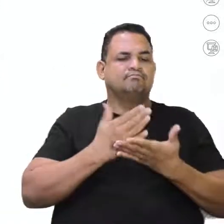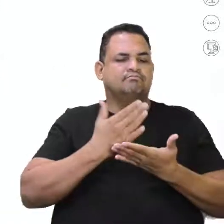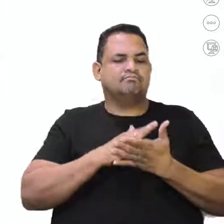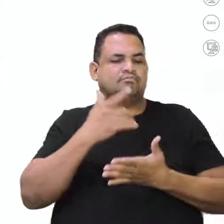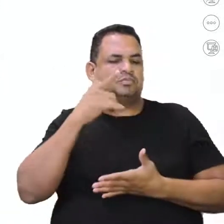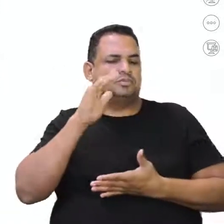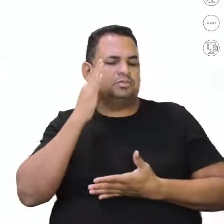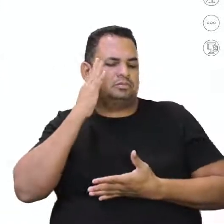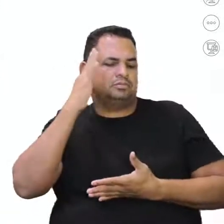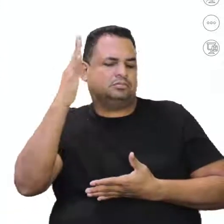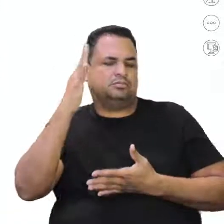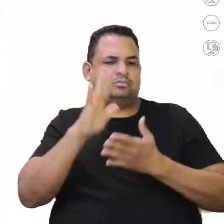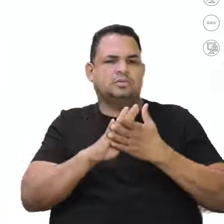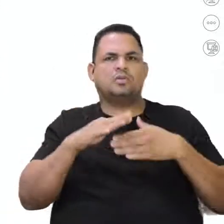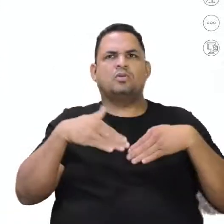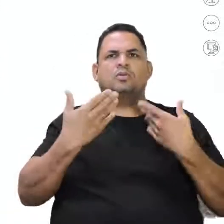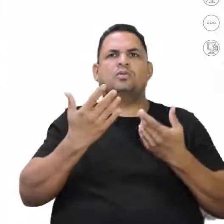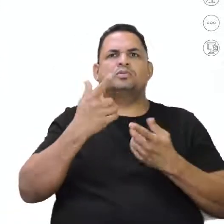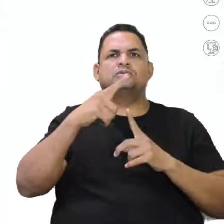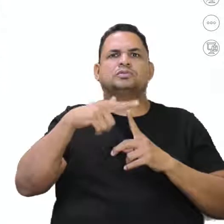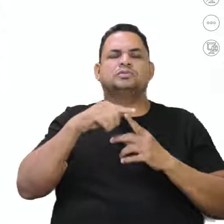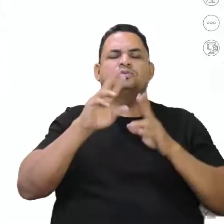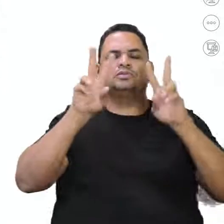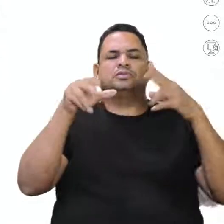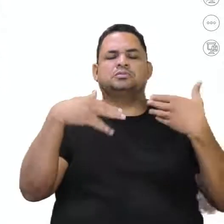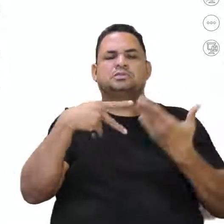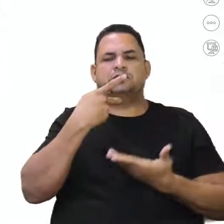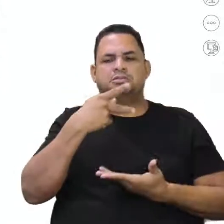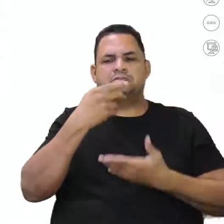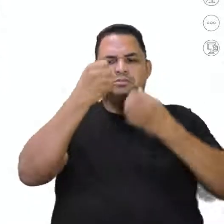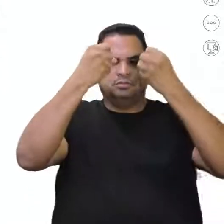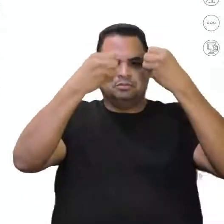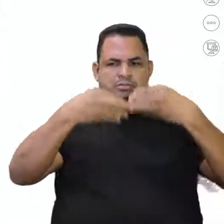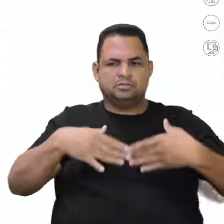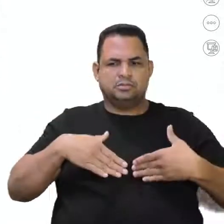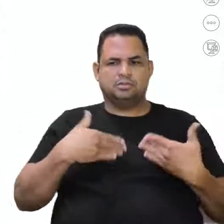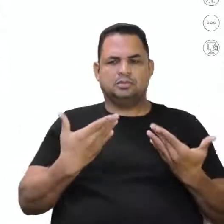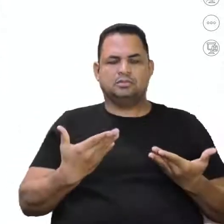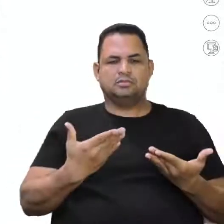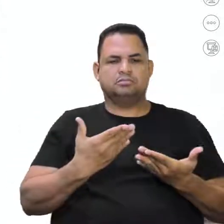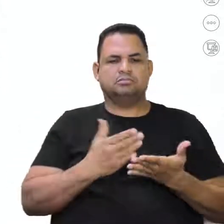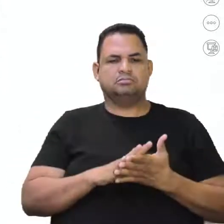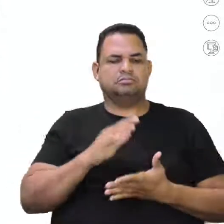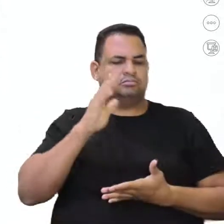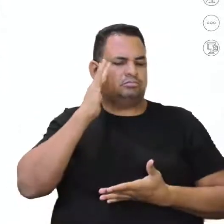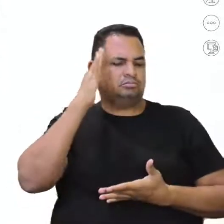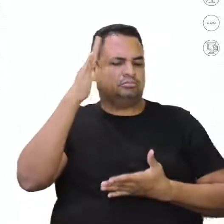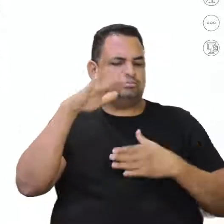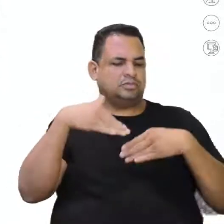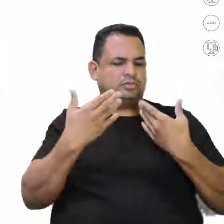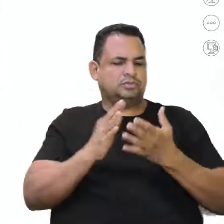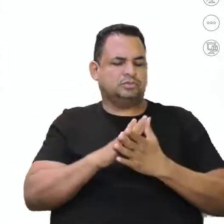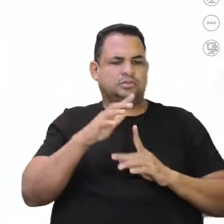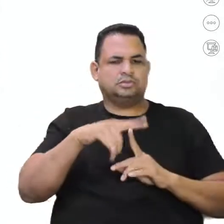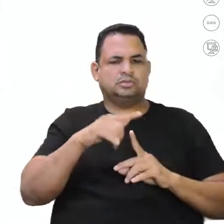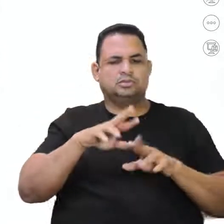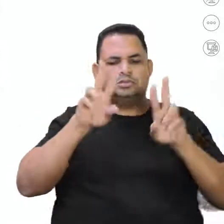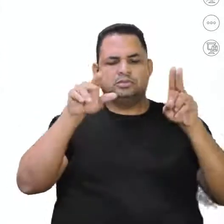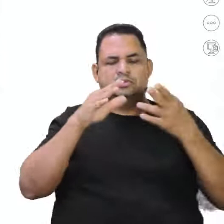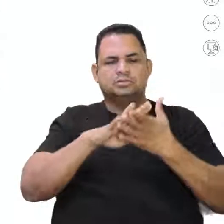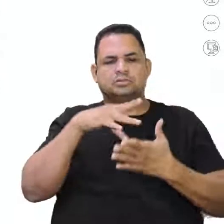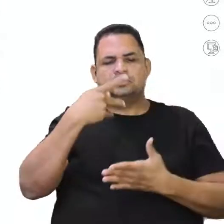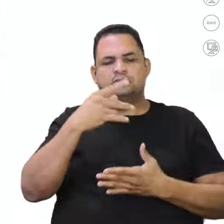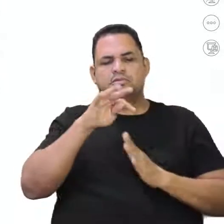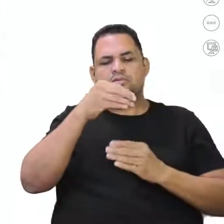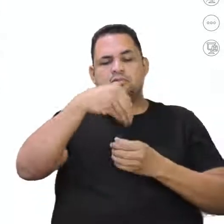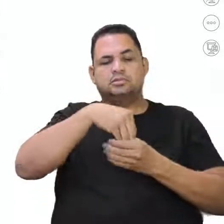imaginar, olhando a imagem ali, de que tipo de assunto está falando. E você, quando imagina já o tipo de assunto que está sendo comentado